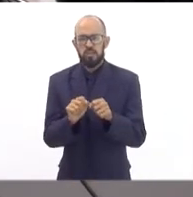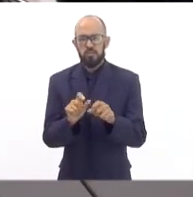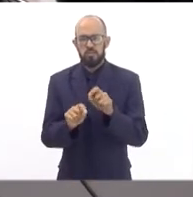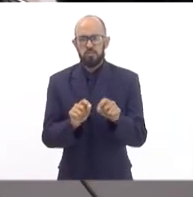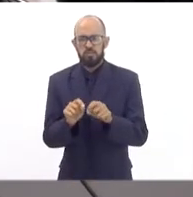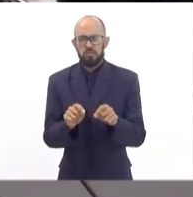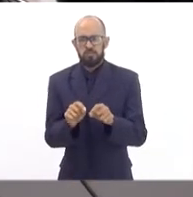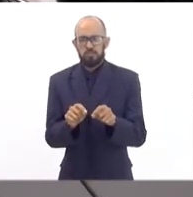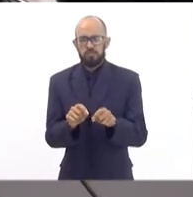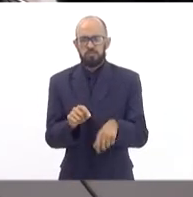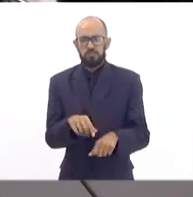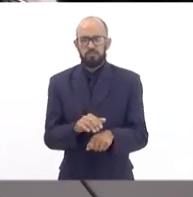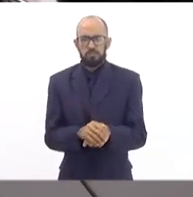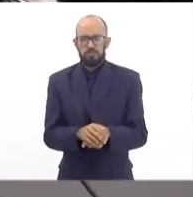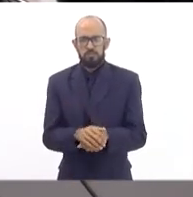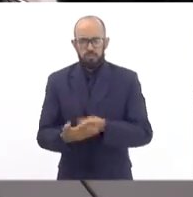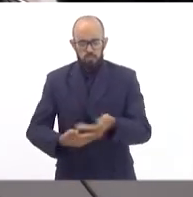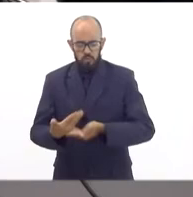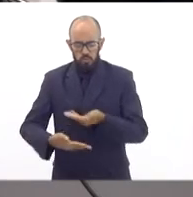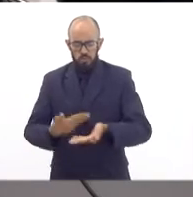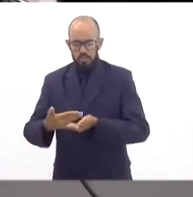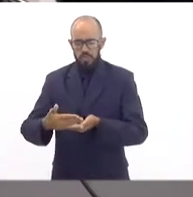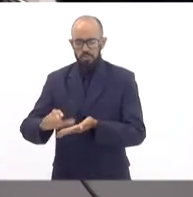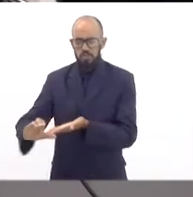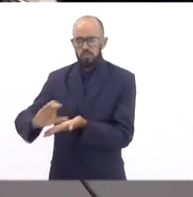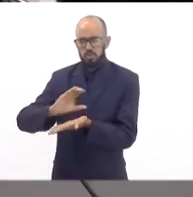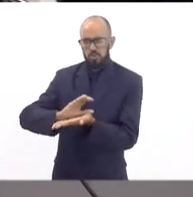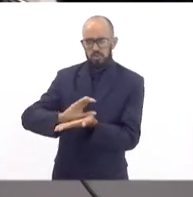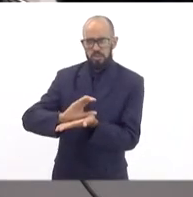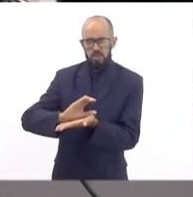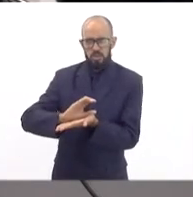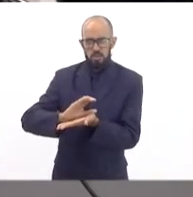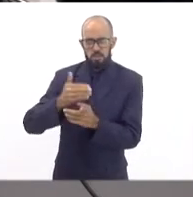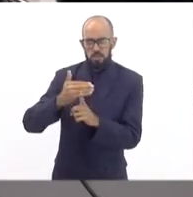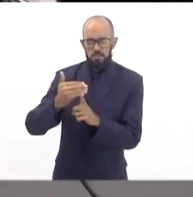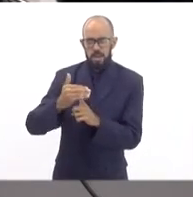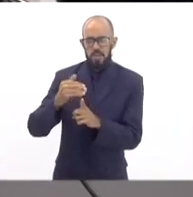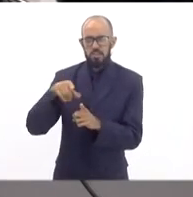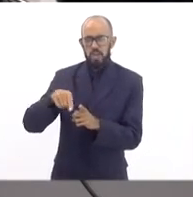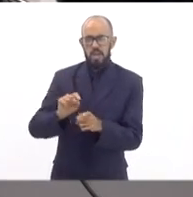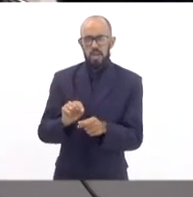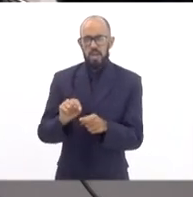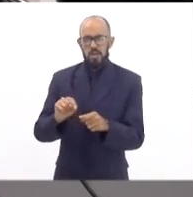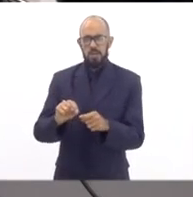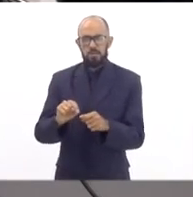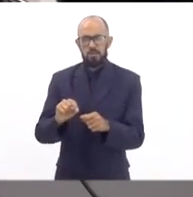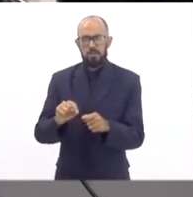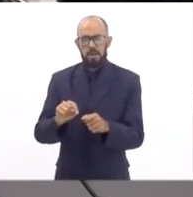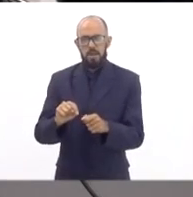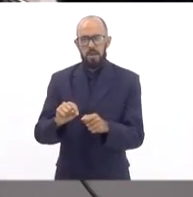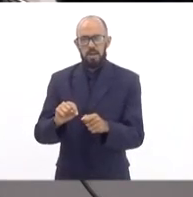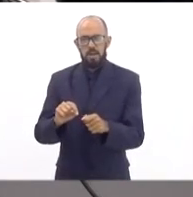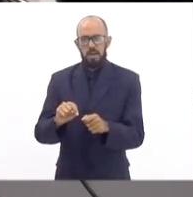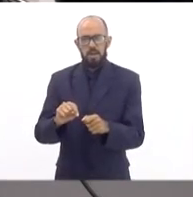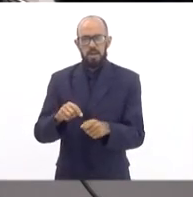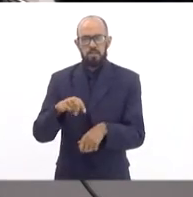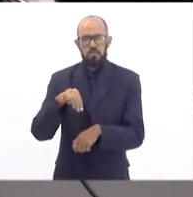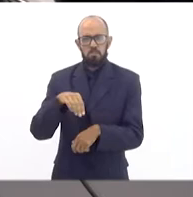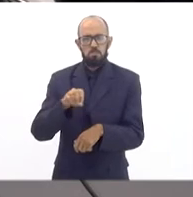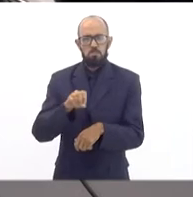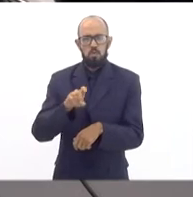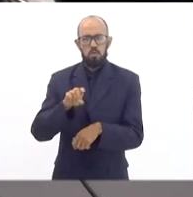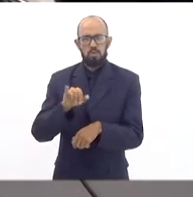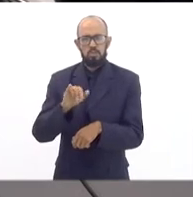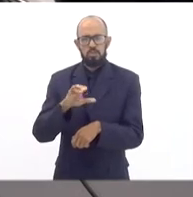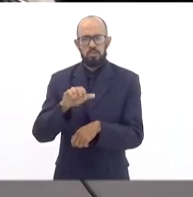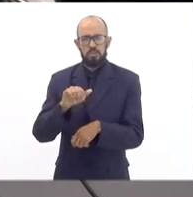o rito do compartilhamento de receita. Parte dessa receita é voltada para a modicidade tarifária. A modicidade tarifária é